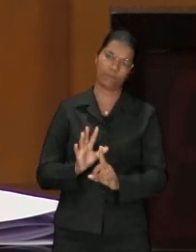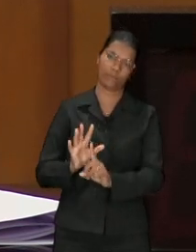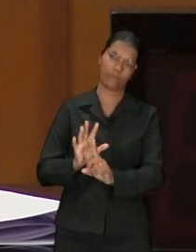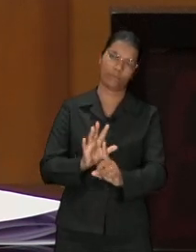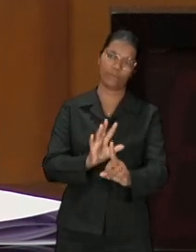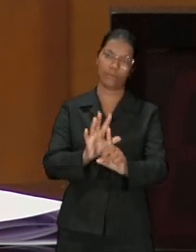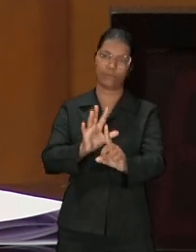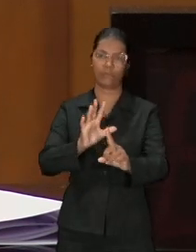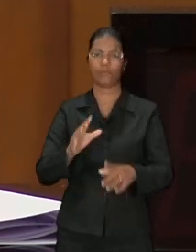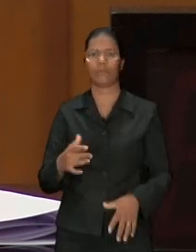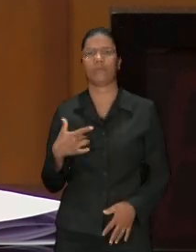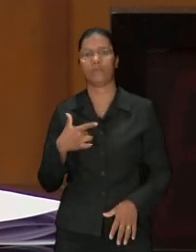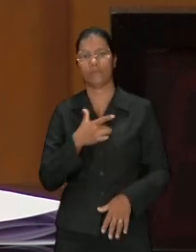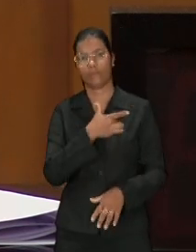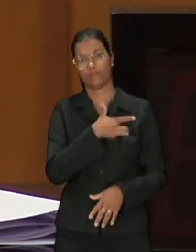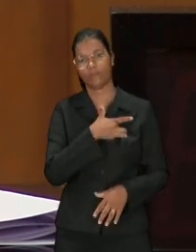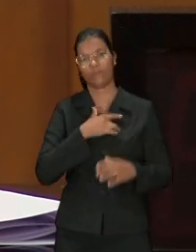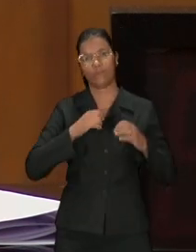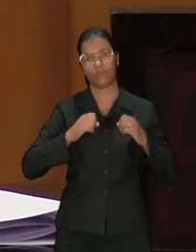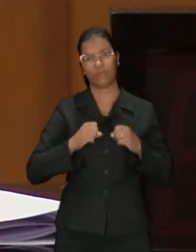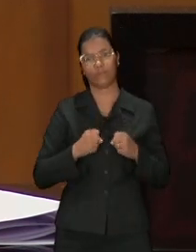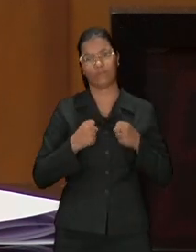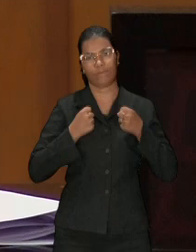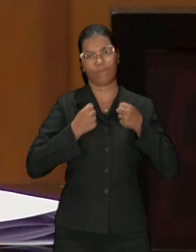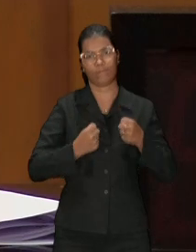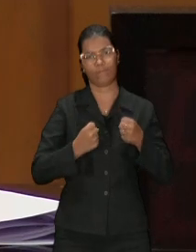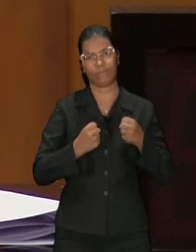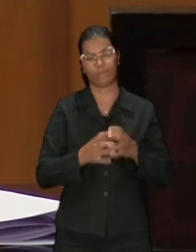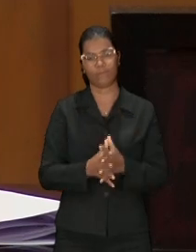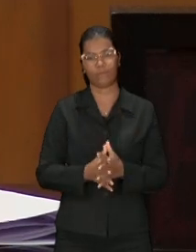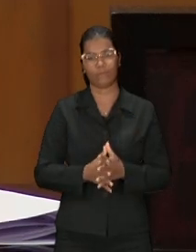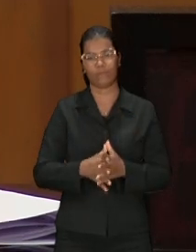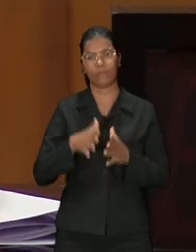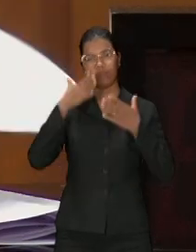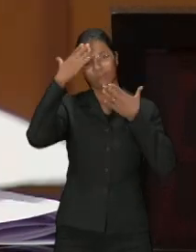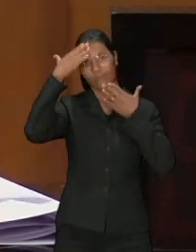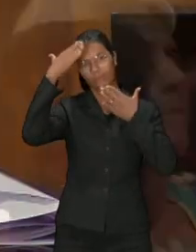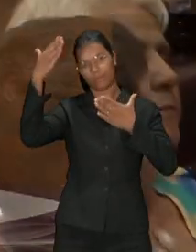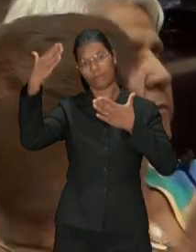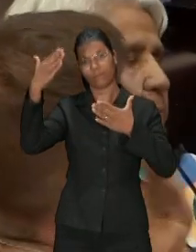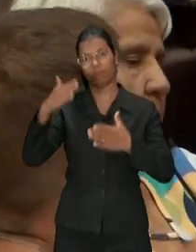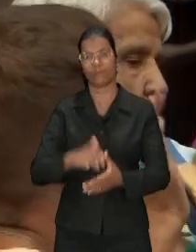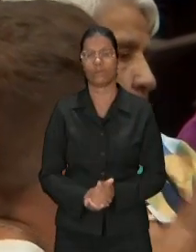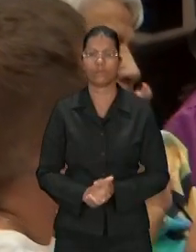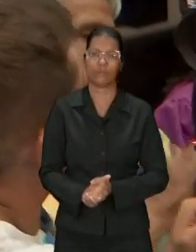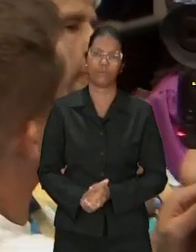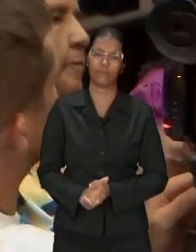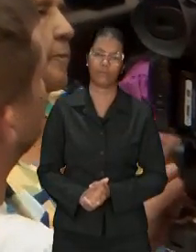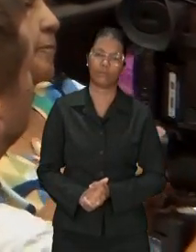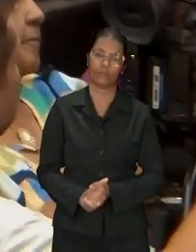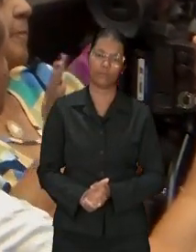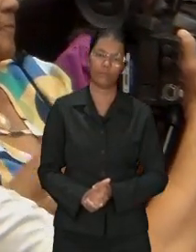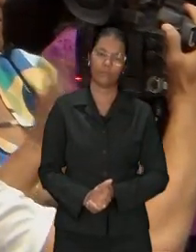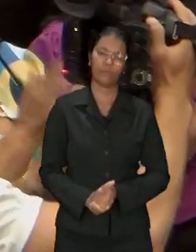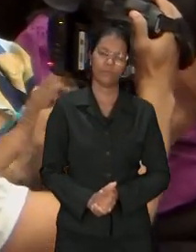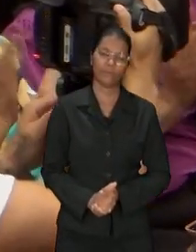força para fazermos sempre o melhor. Muito obrigado.